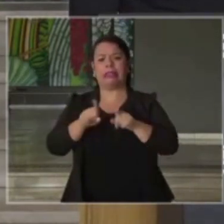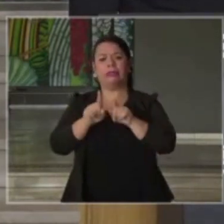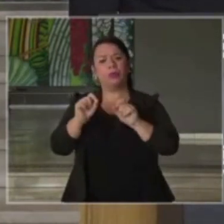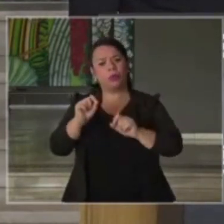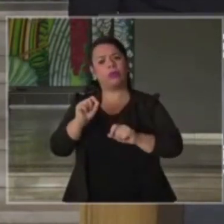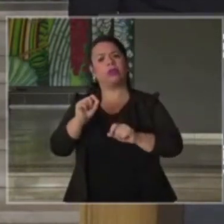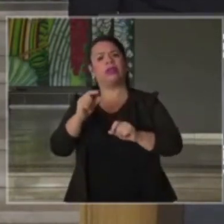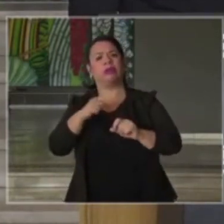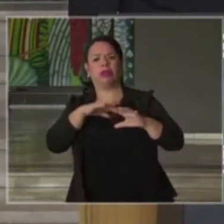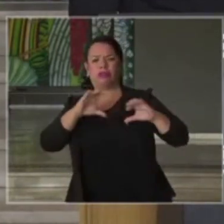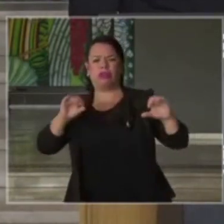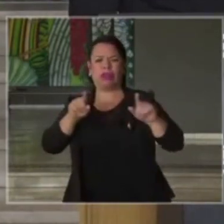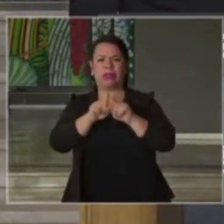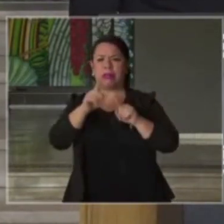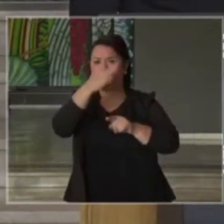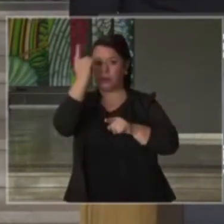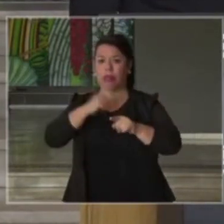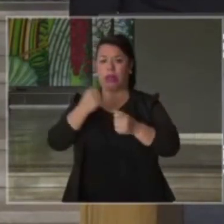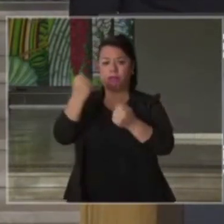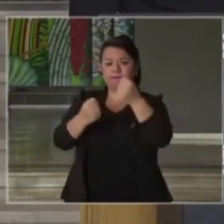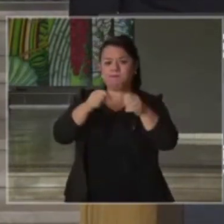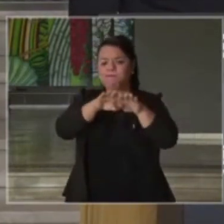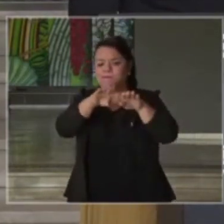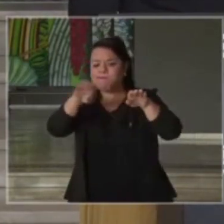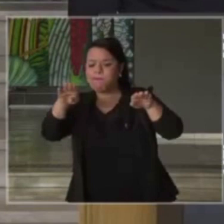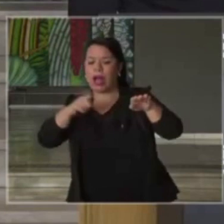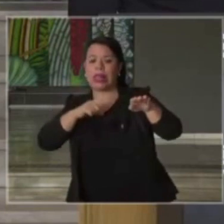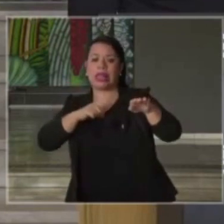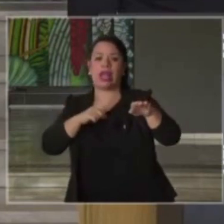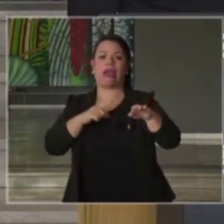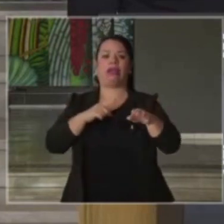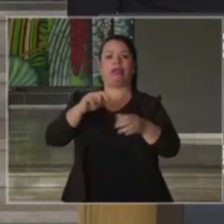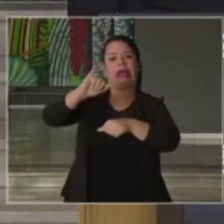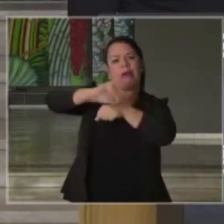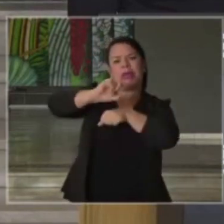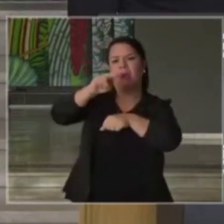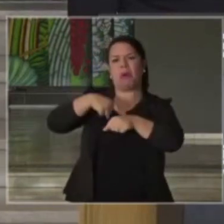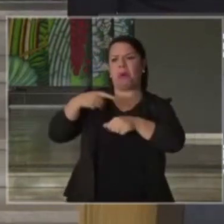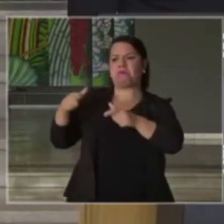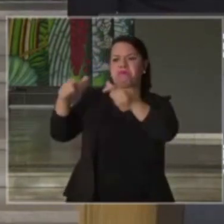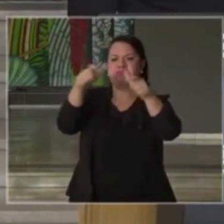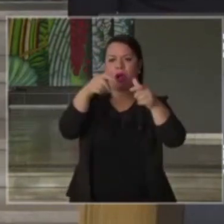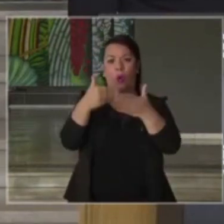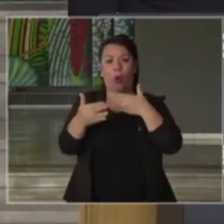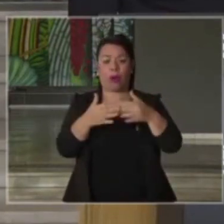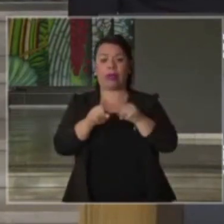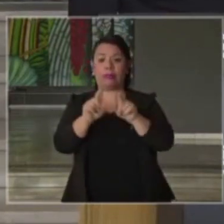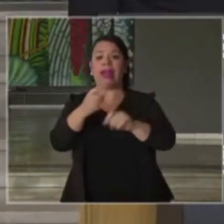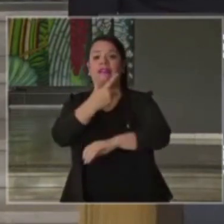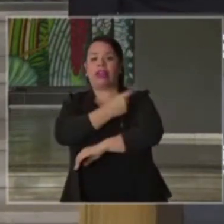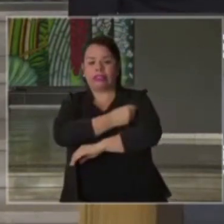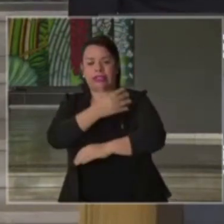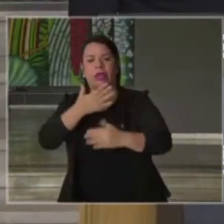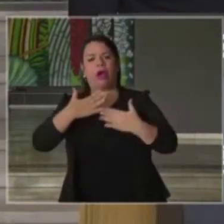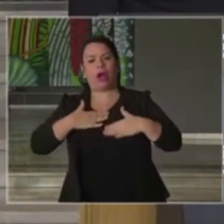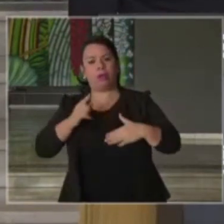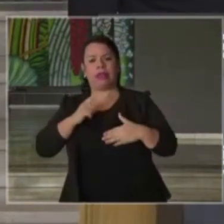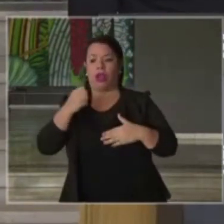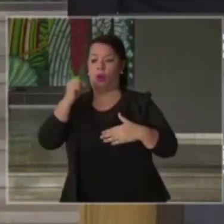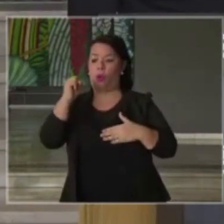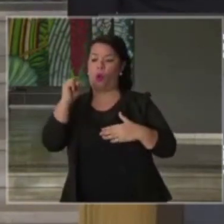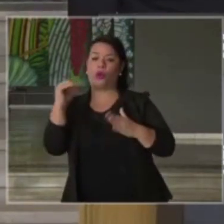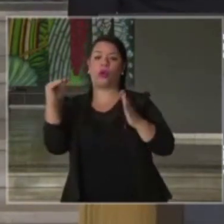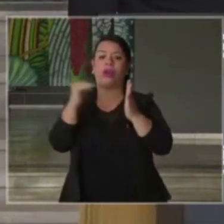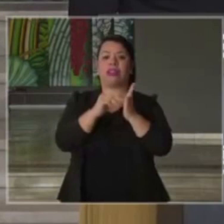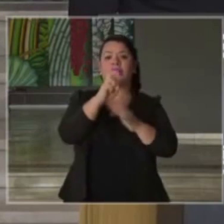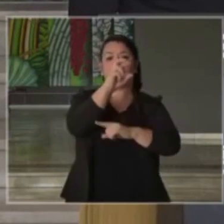nos drive-thrus se a zona capital de São Paulo ou em outras localidades a vacinação seguirá normalmente das 8 horas